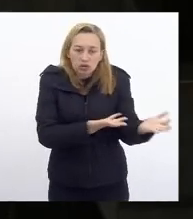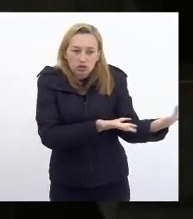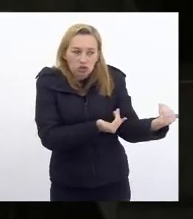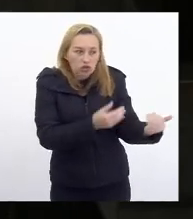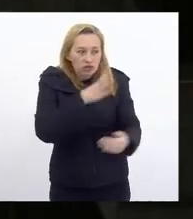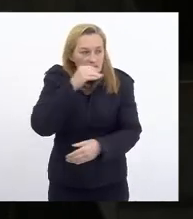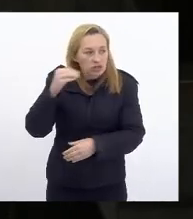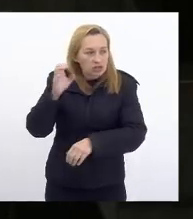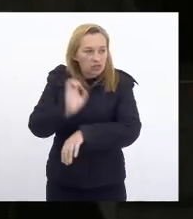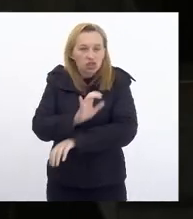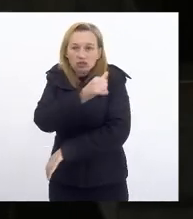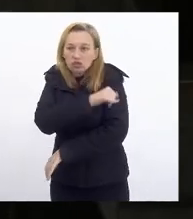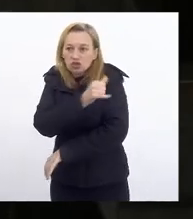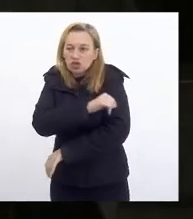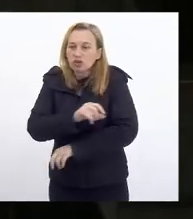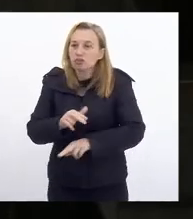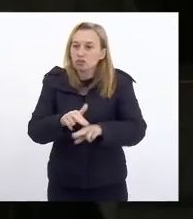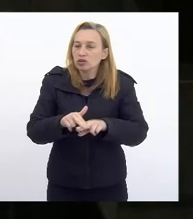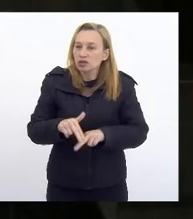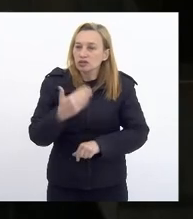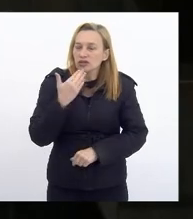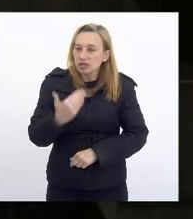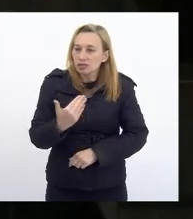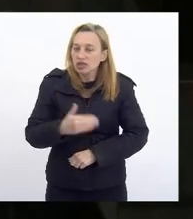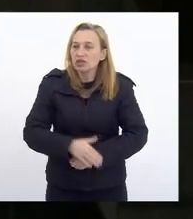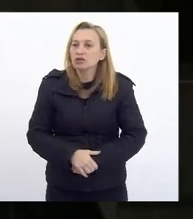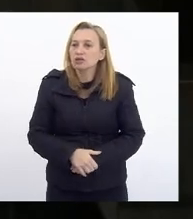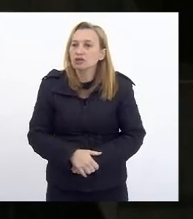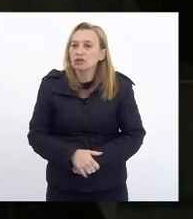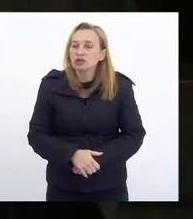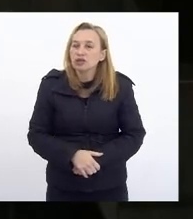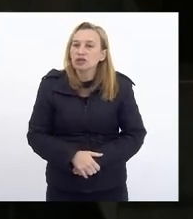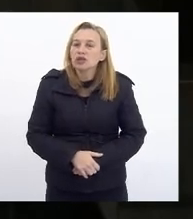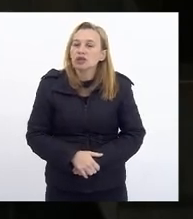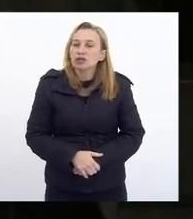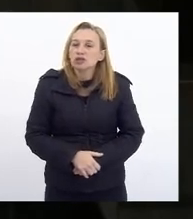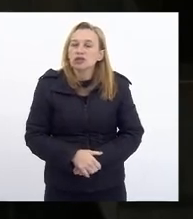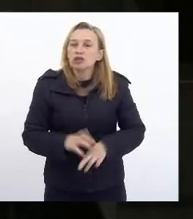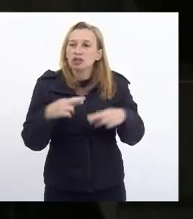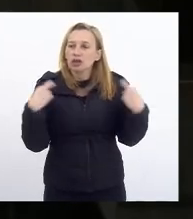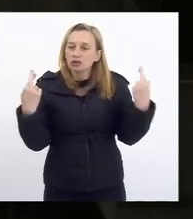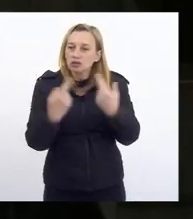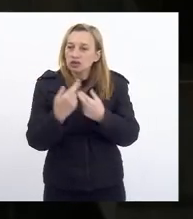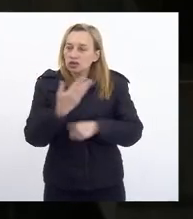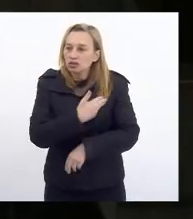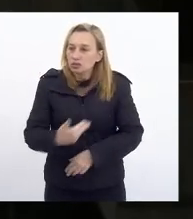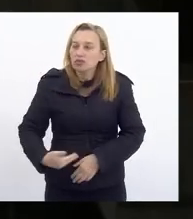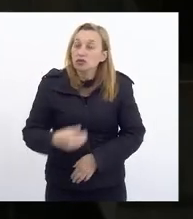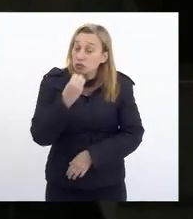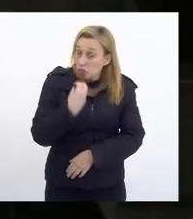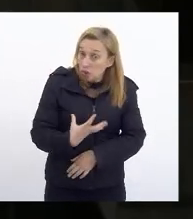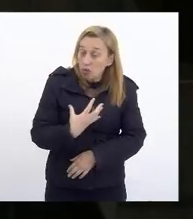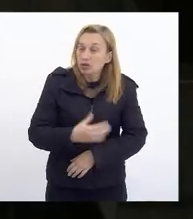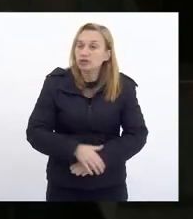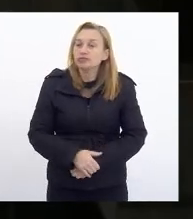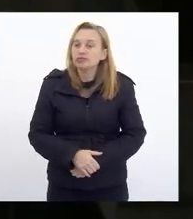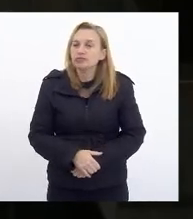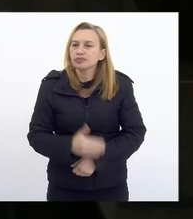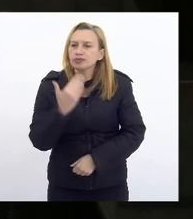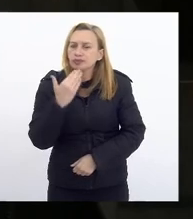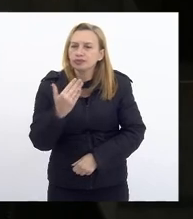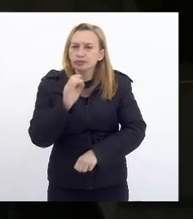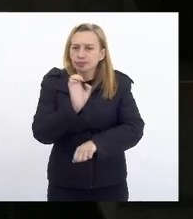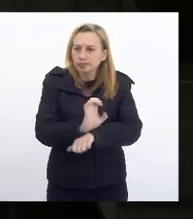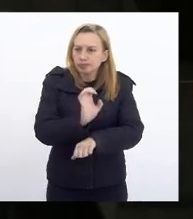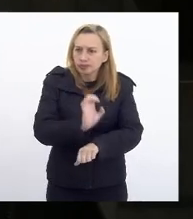no estado do Rio de Janeiro. Portanto, faço aqui essa manifestação, repercutindo a audiência que foi positiva e apelando para que esse